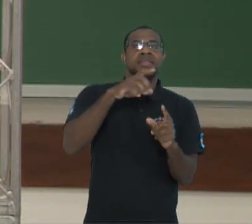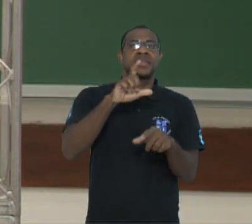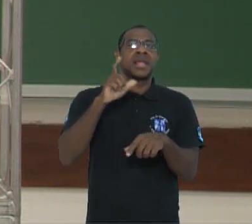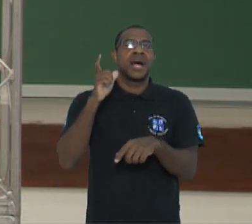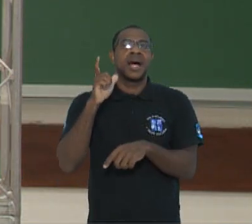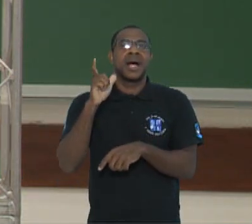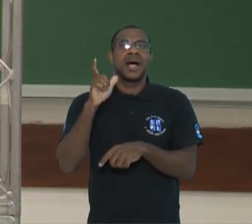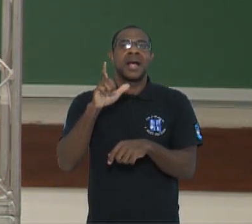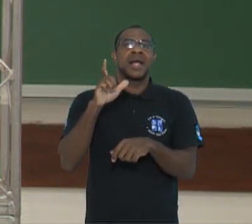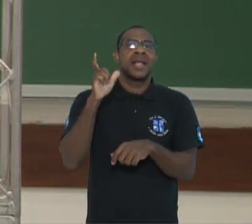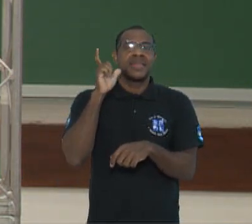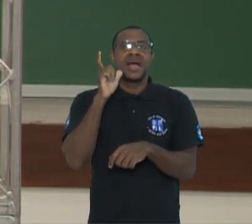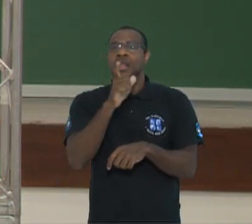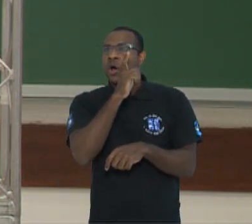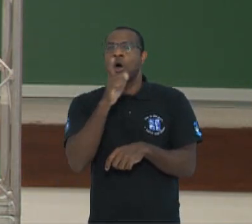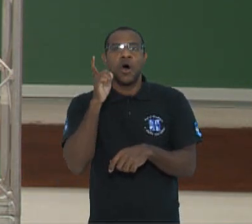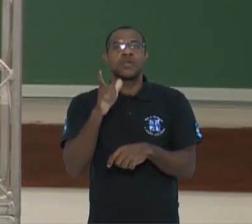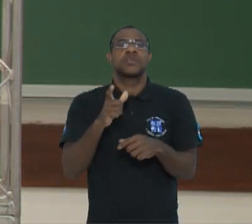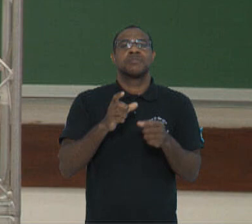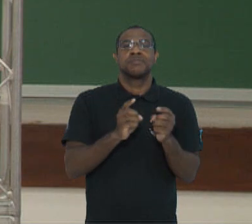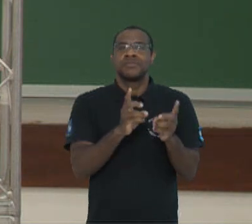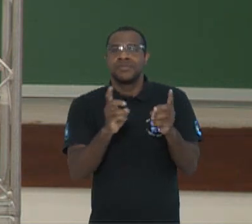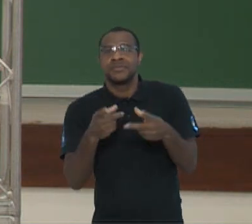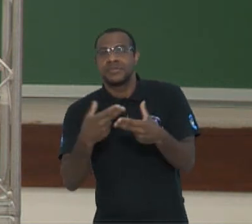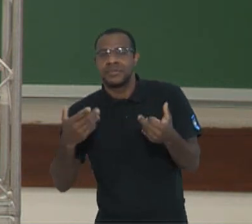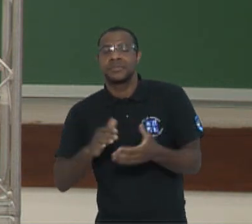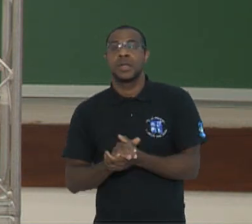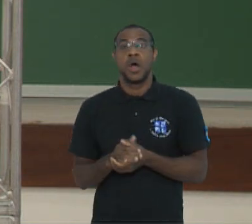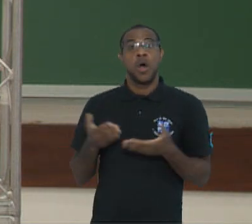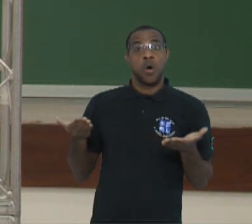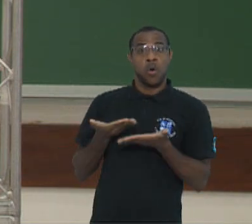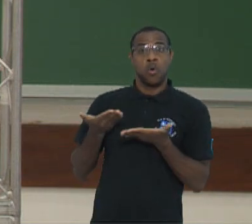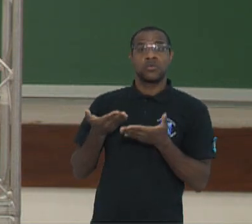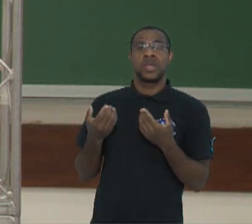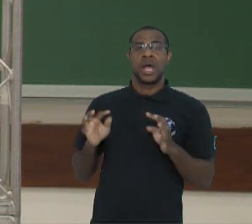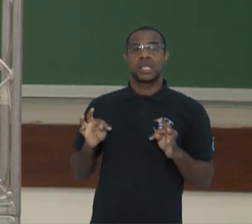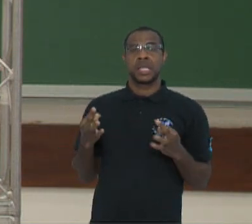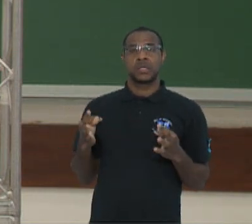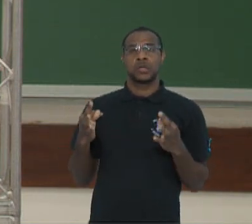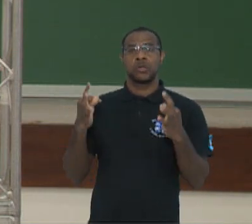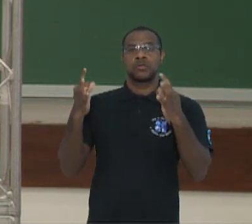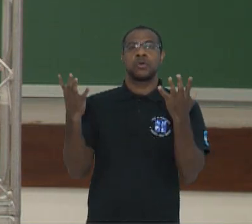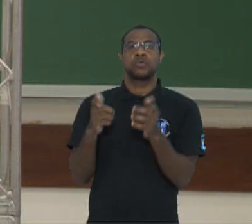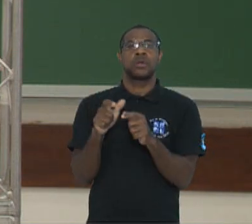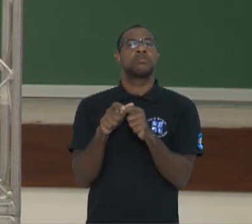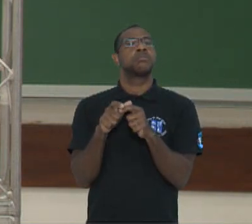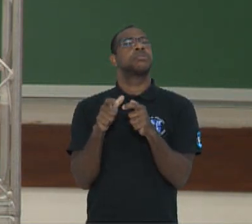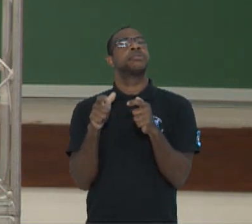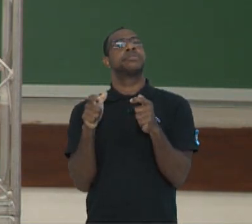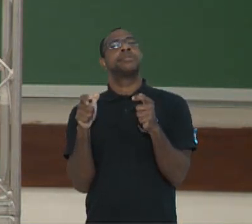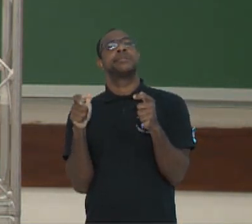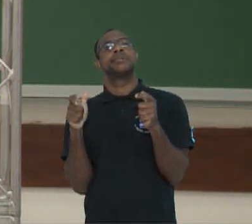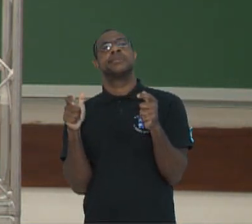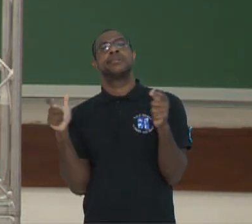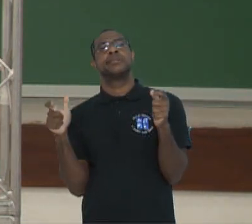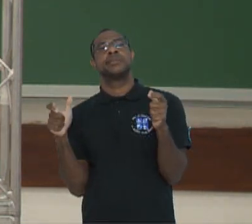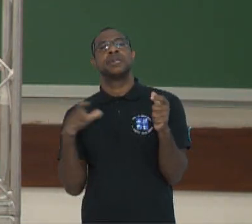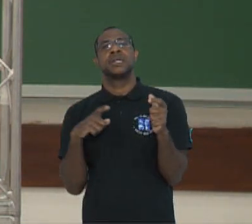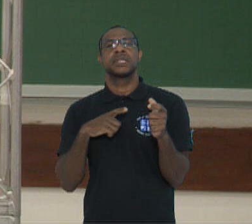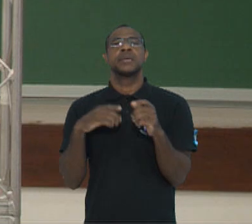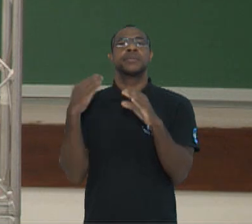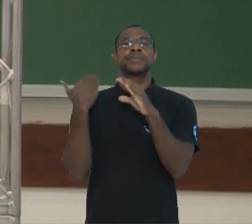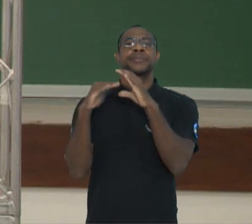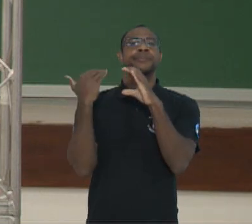amigos, encaminhar para os seus colegas. Eu sei que a tecnologia hoje ela está bem ampliada, vocês têm contato por várias redes